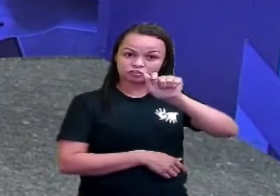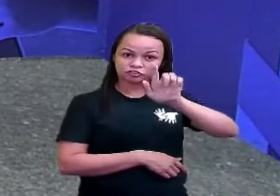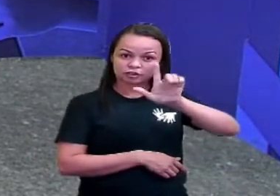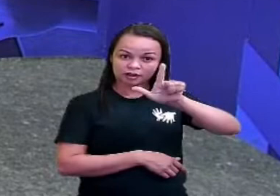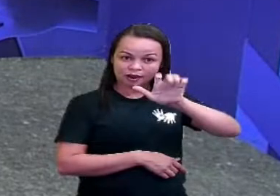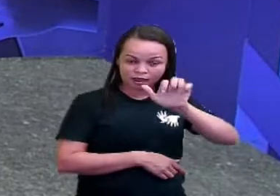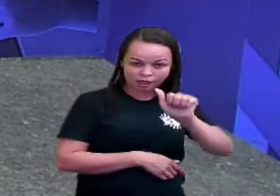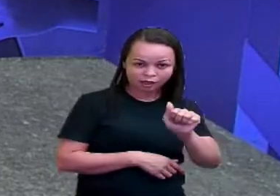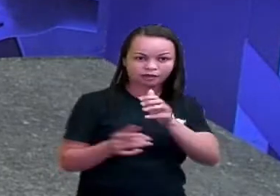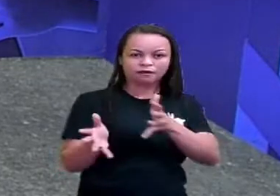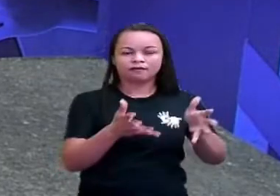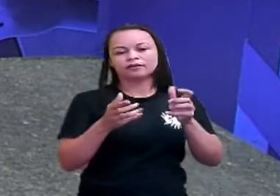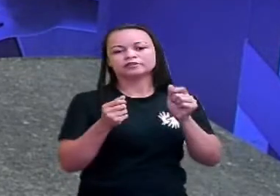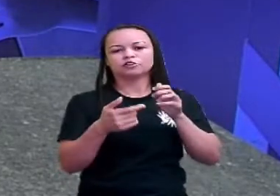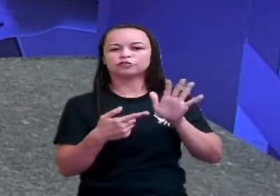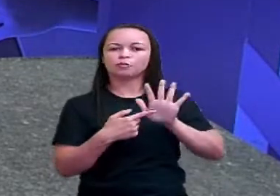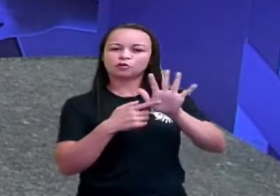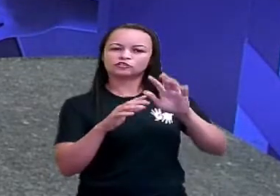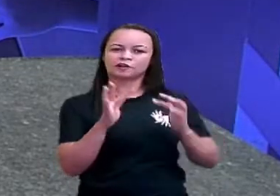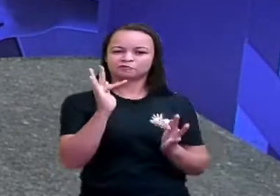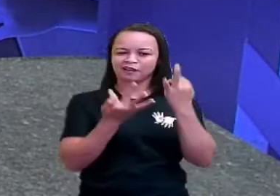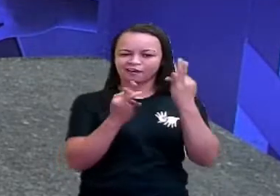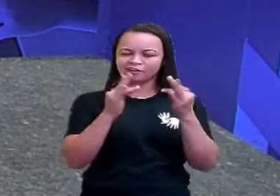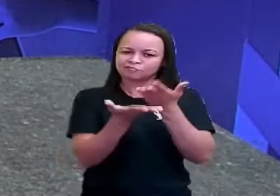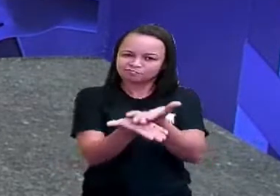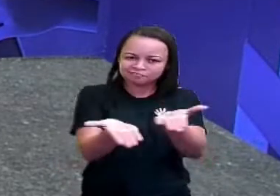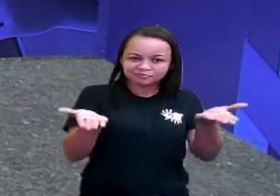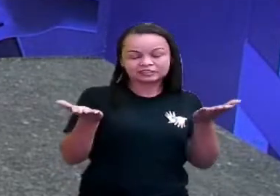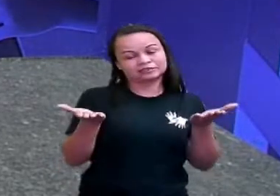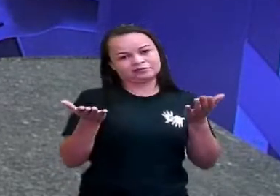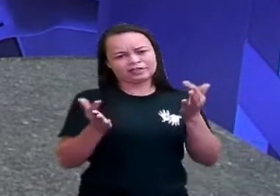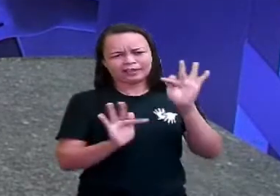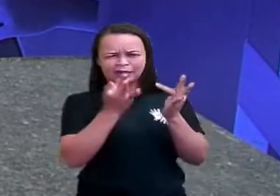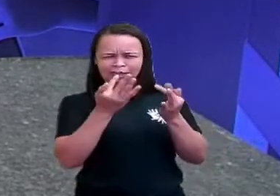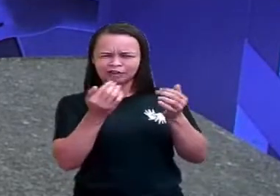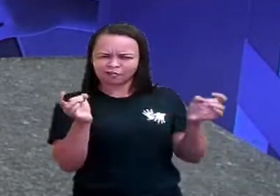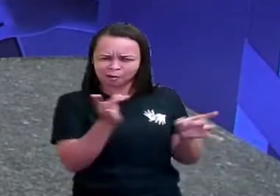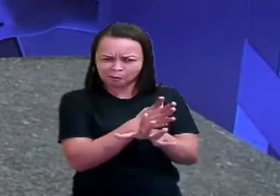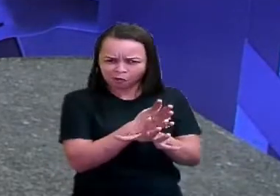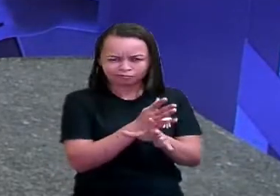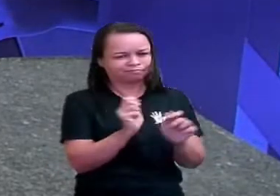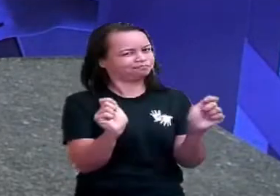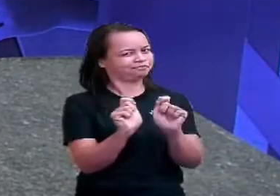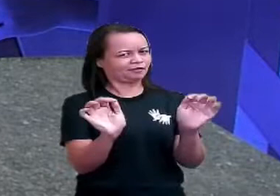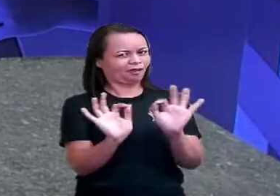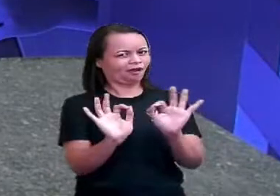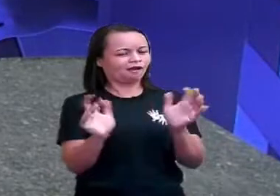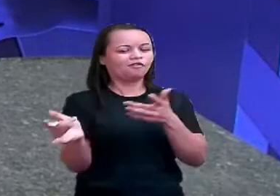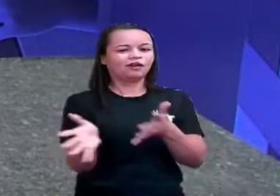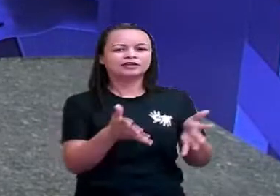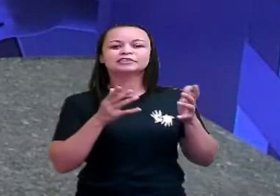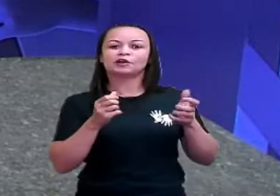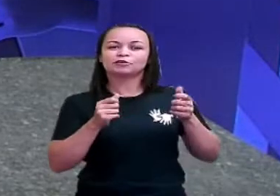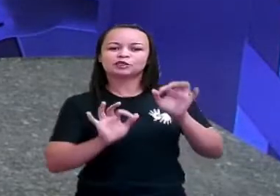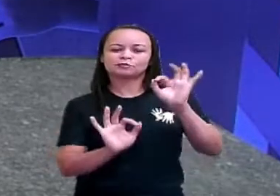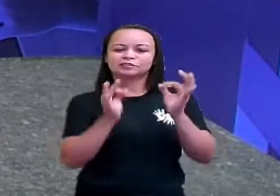bem carnavalesca para vocês. O carnaval passou? Ainda não, a gente ainda está em ritmo de festa